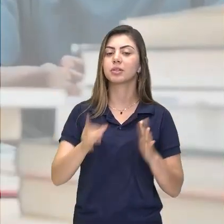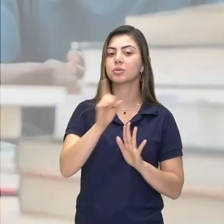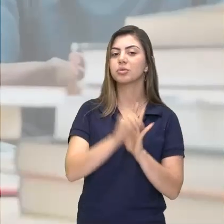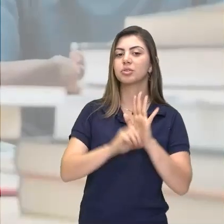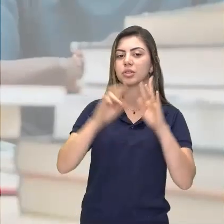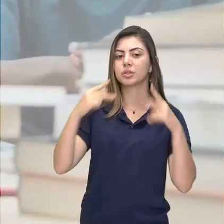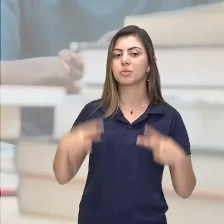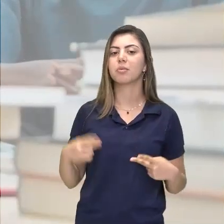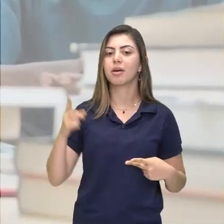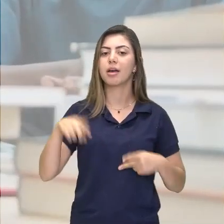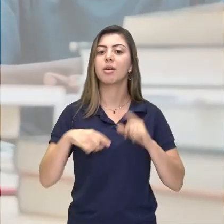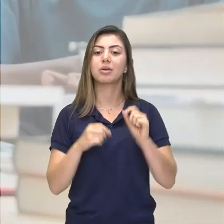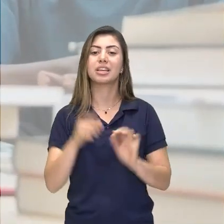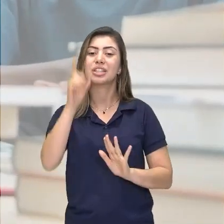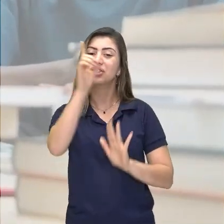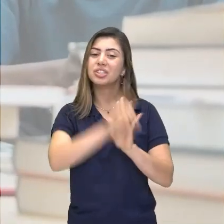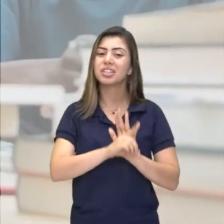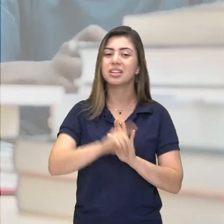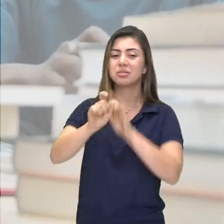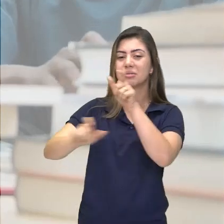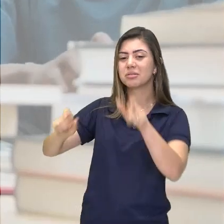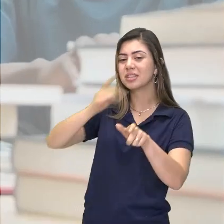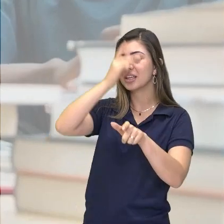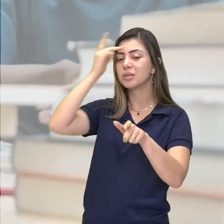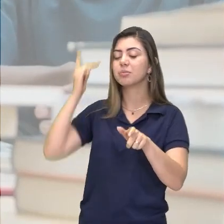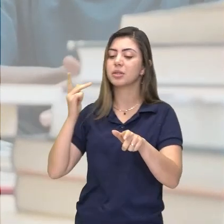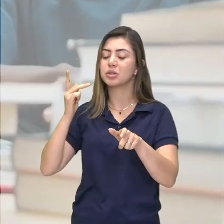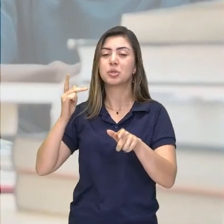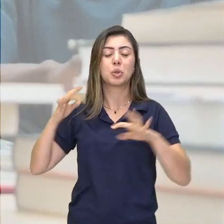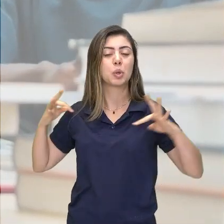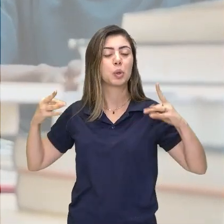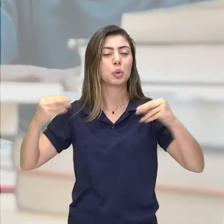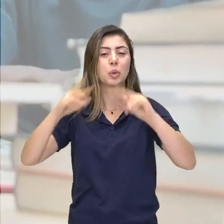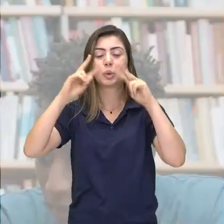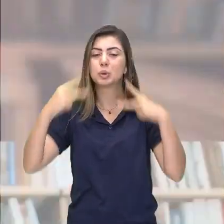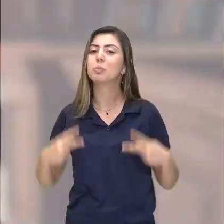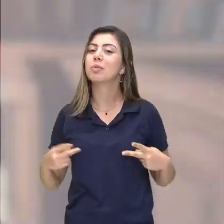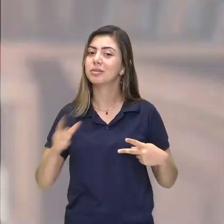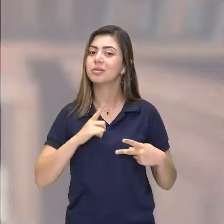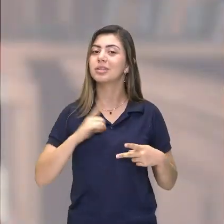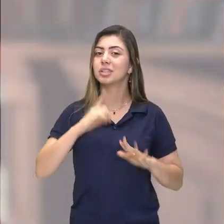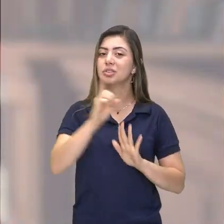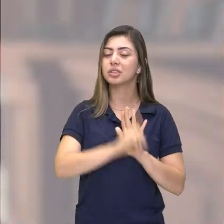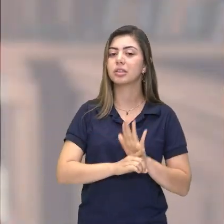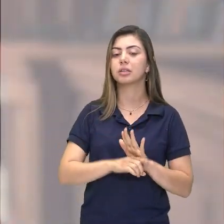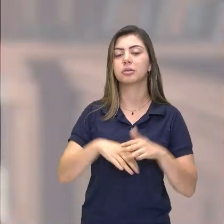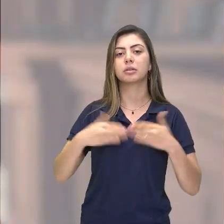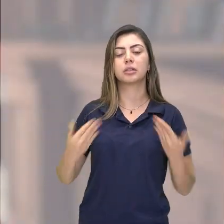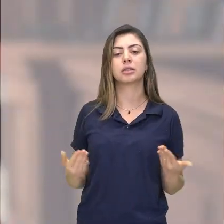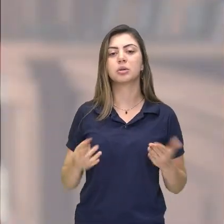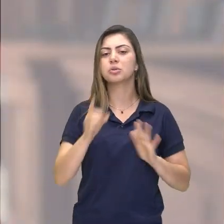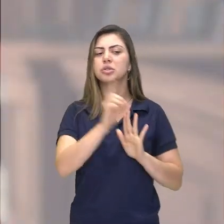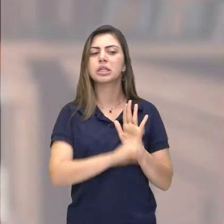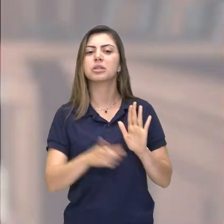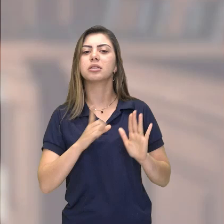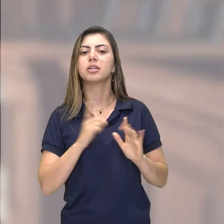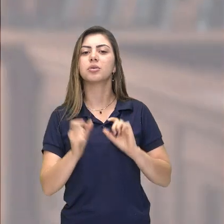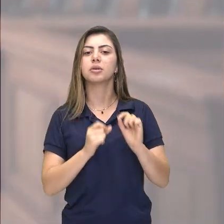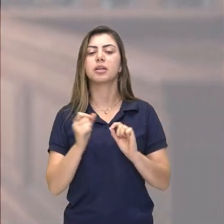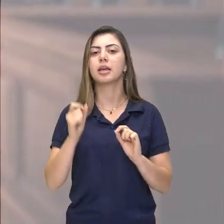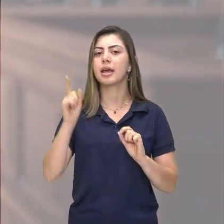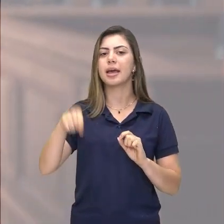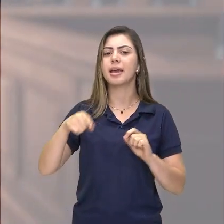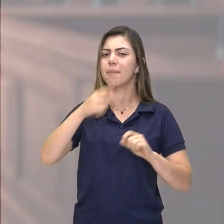são garantias e liberdades que são asseguradas a todo e qualquer ser humano. Esses direitos eles têm um caráter